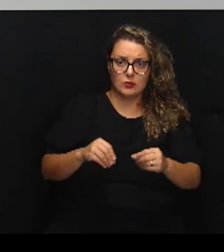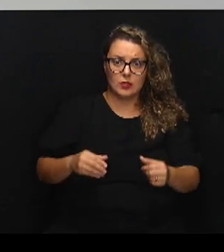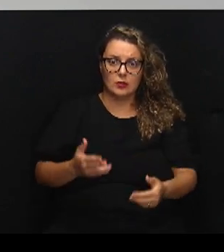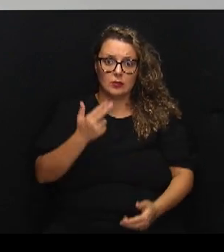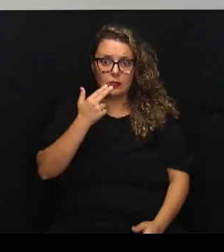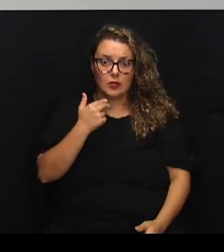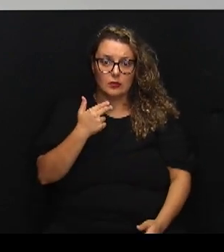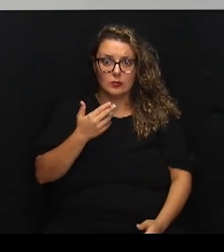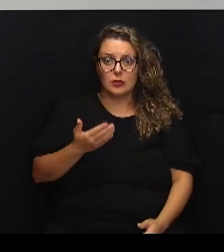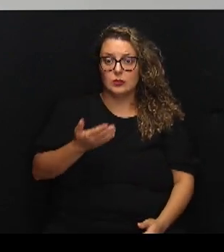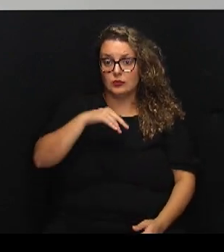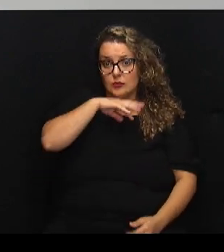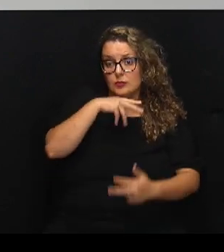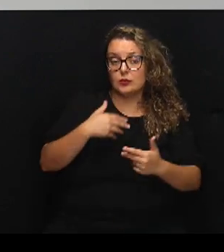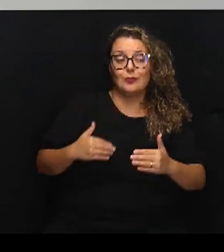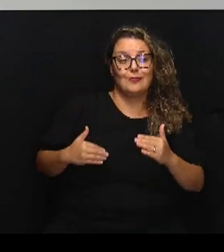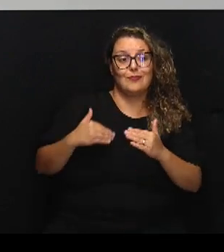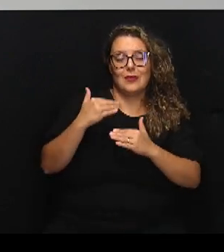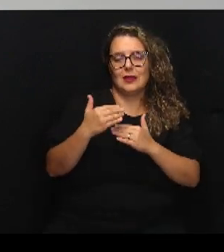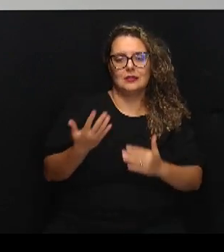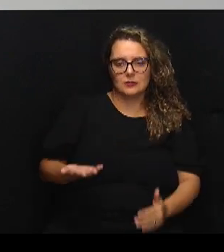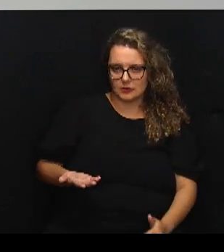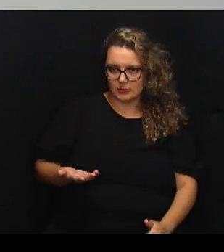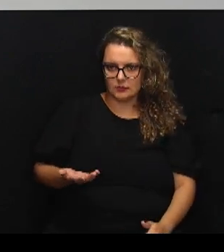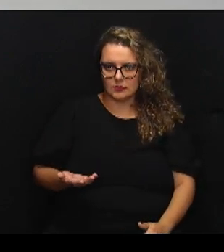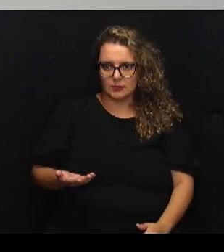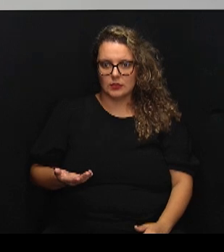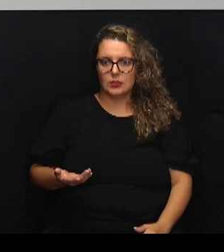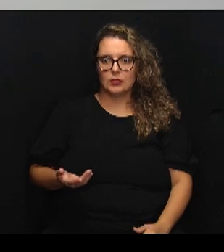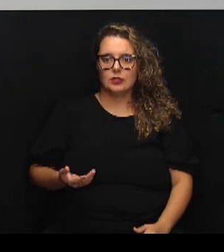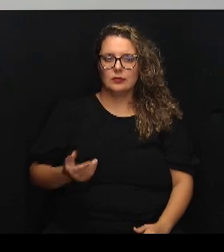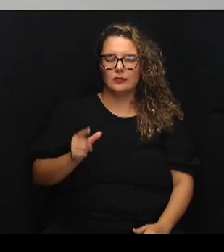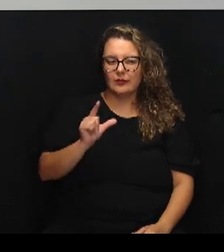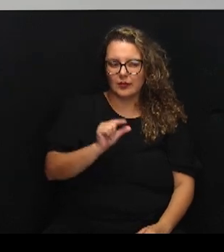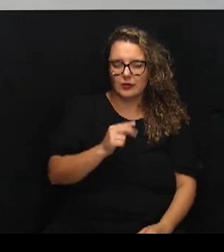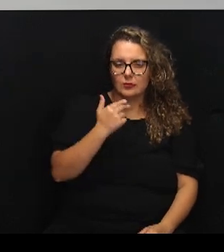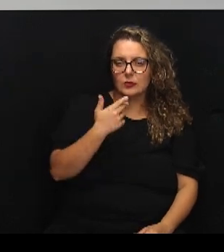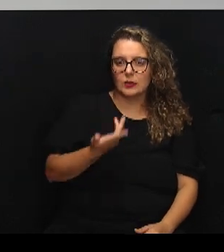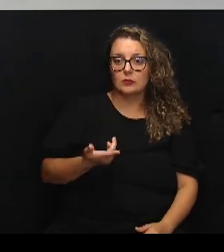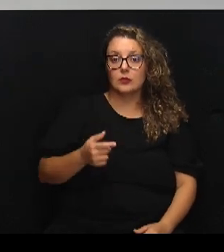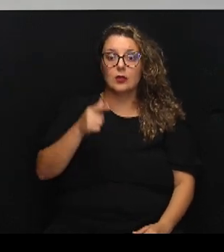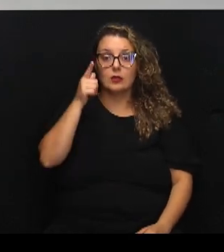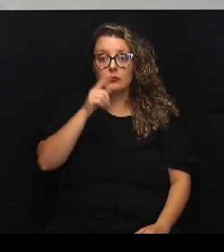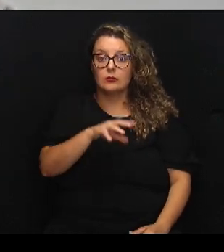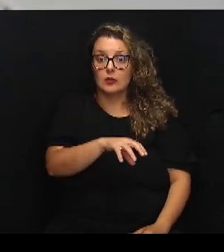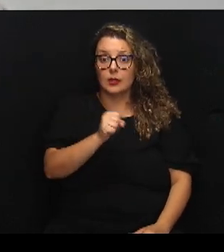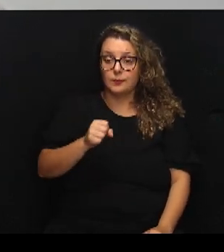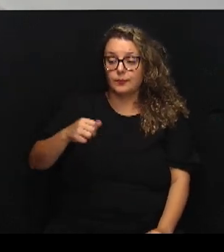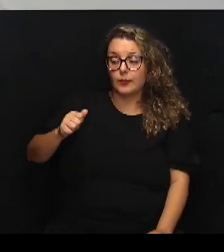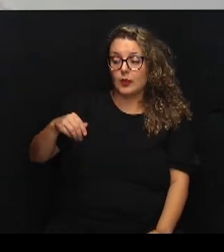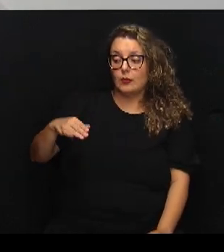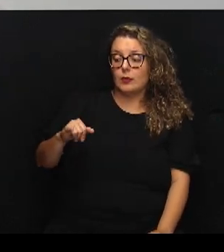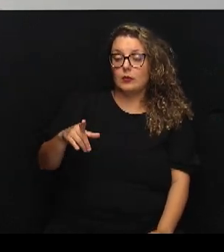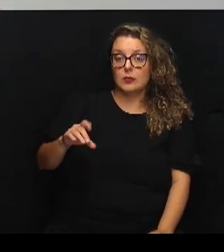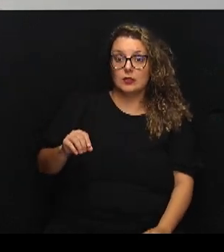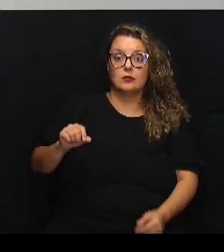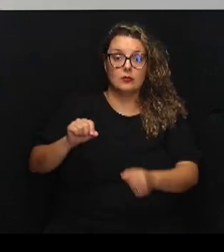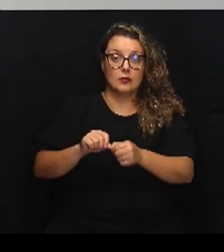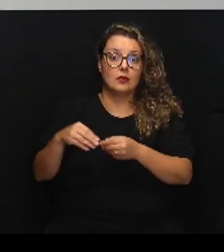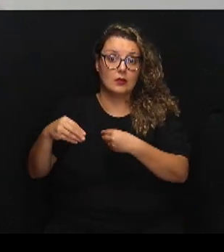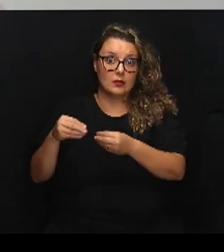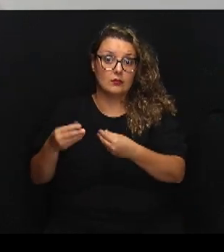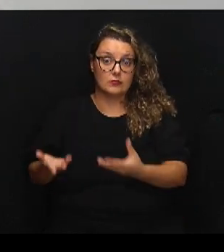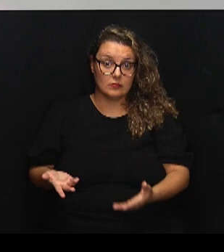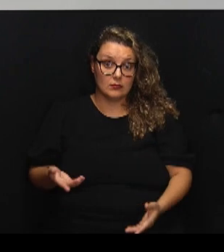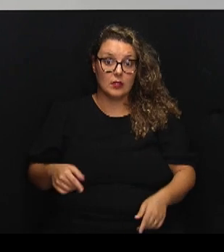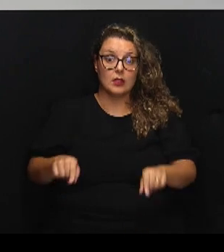de solo, uma nutrição animal no máximo, né, aplicações de baixo valor agregado, a gente conseguia extrair dali, por exemplo, o amido para